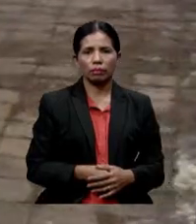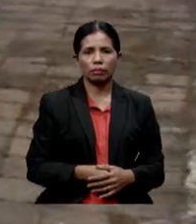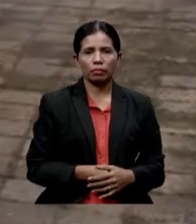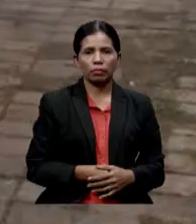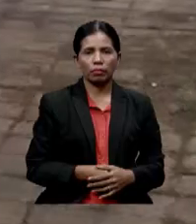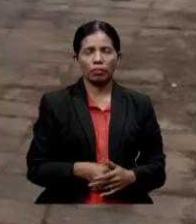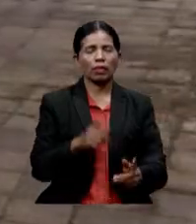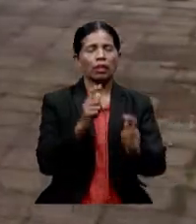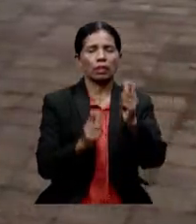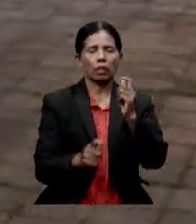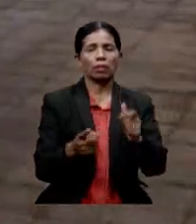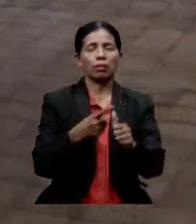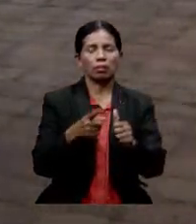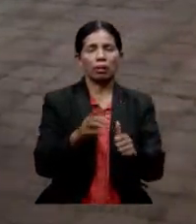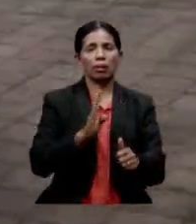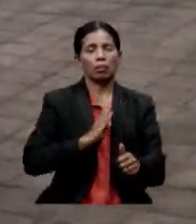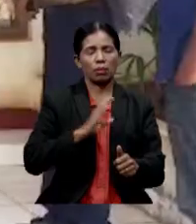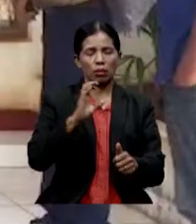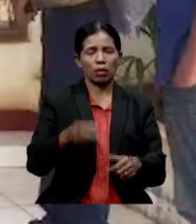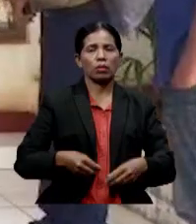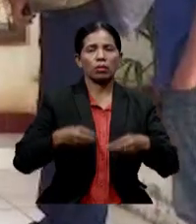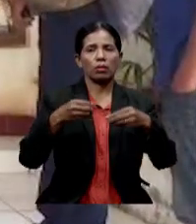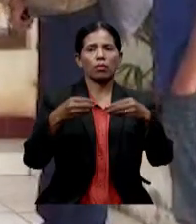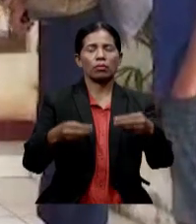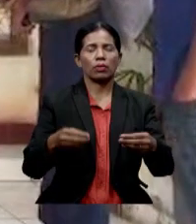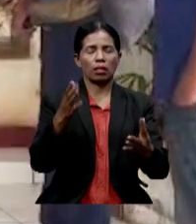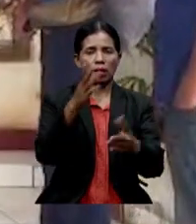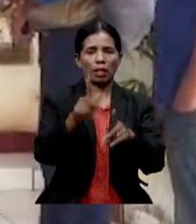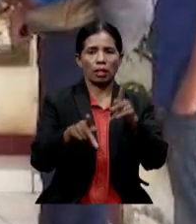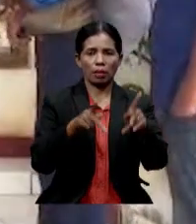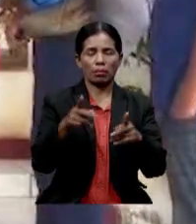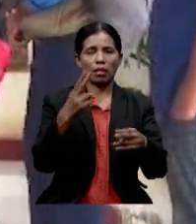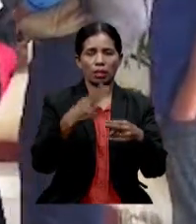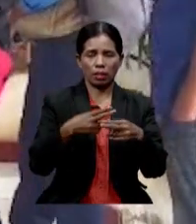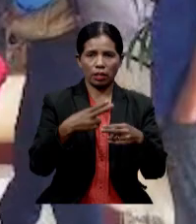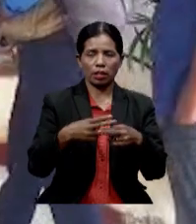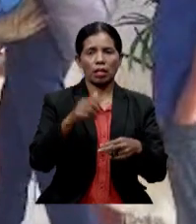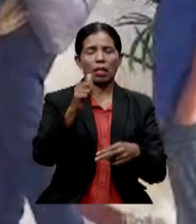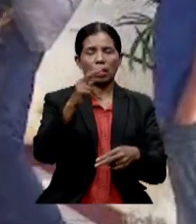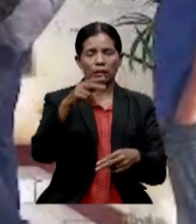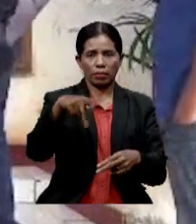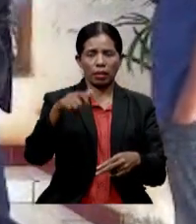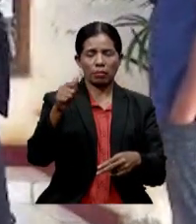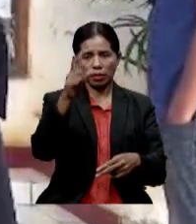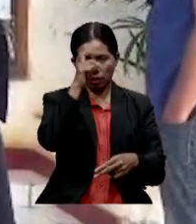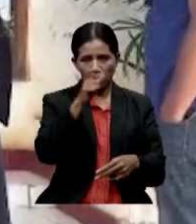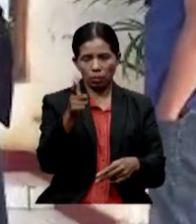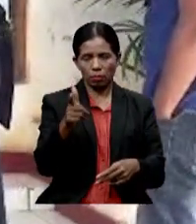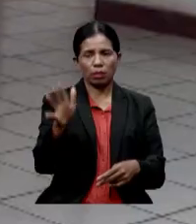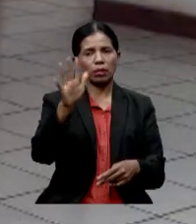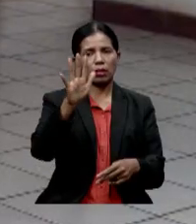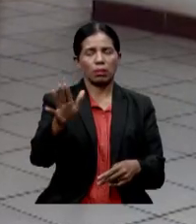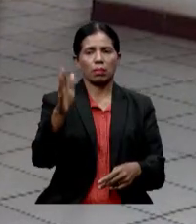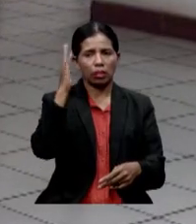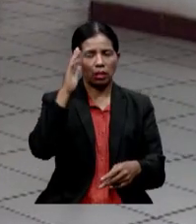Tribunal Judicial Primeira Instância Baucau aplica medida prisão preventiva para Arguido ANPN, Roidade Ronu Rosen Lima, nebe